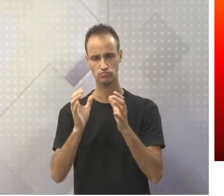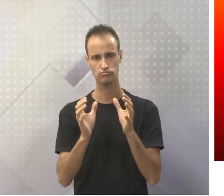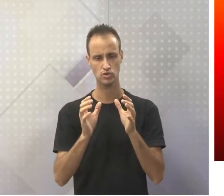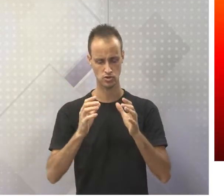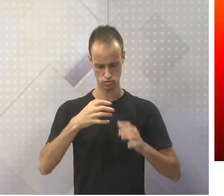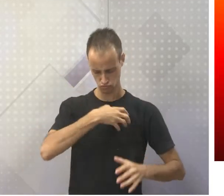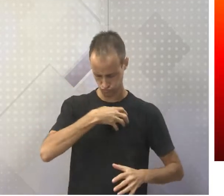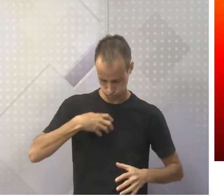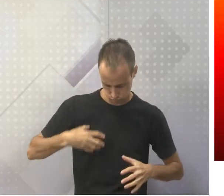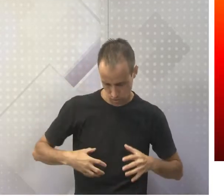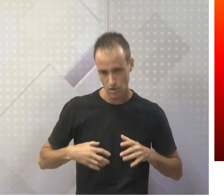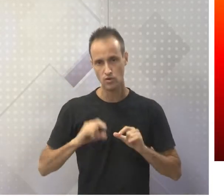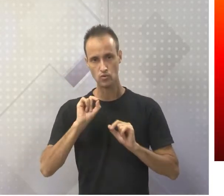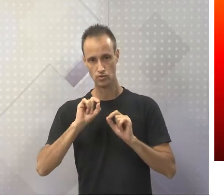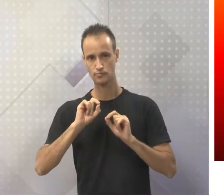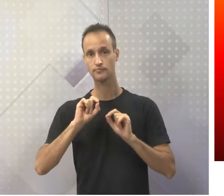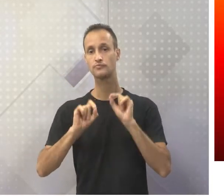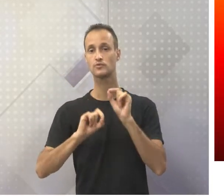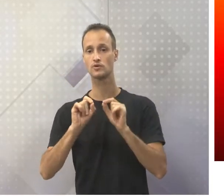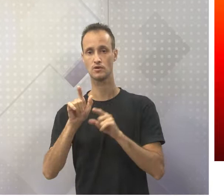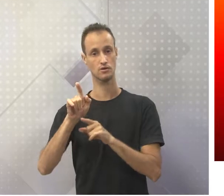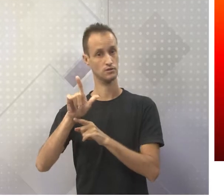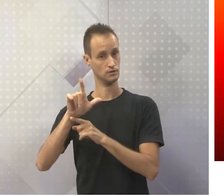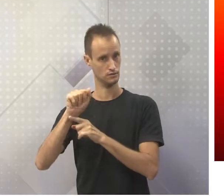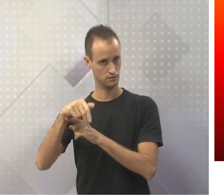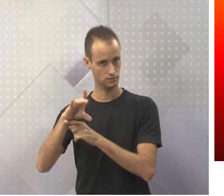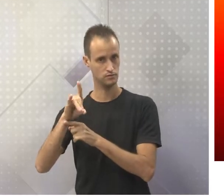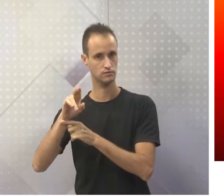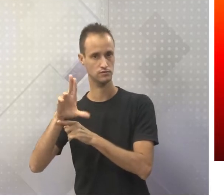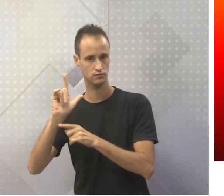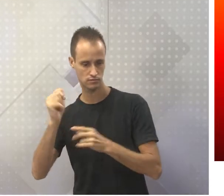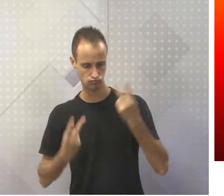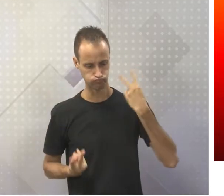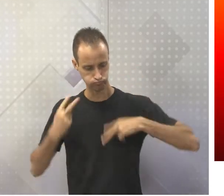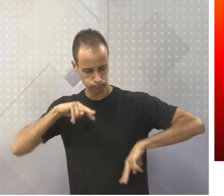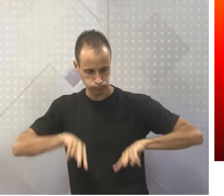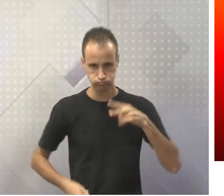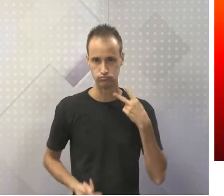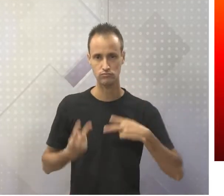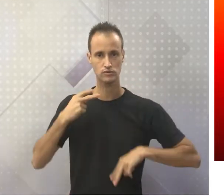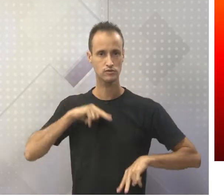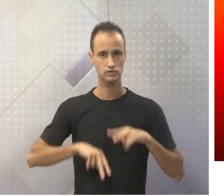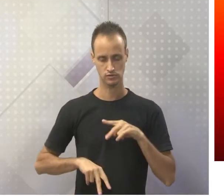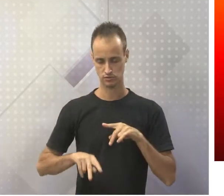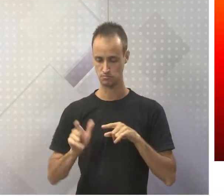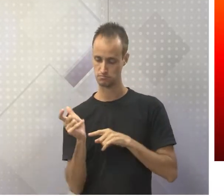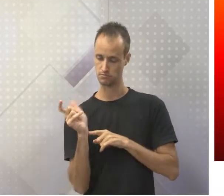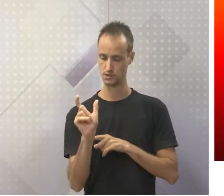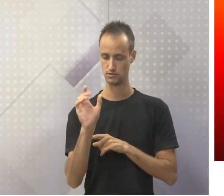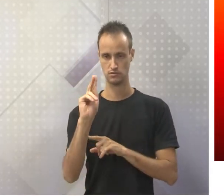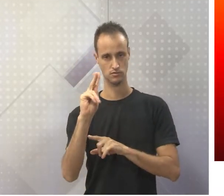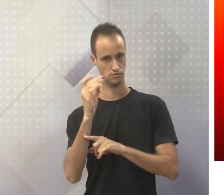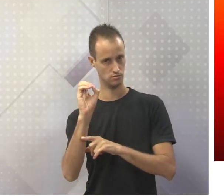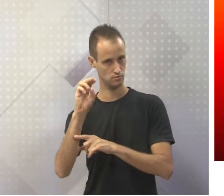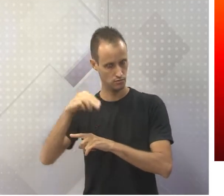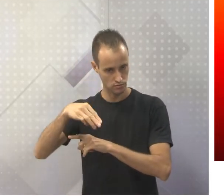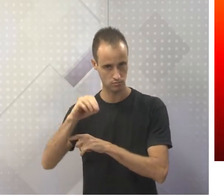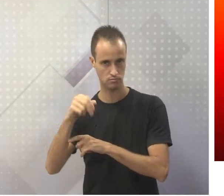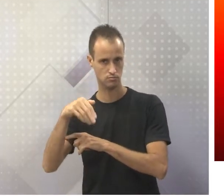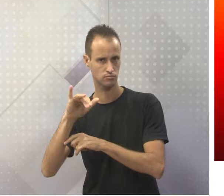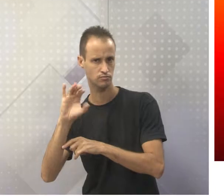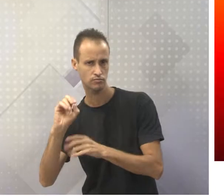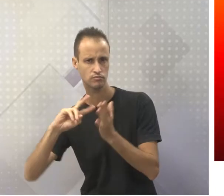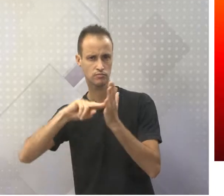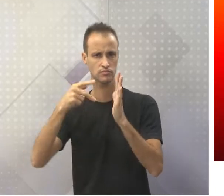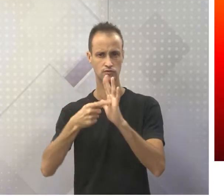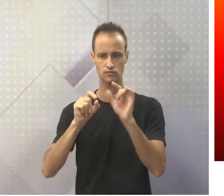órgãos especializados em produzir hormônios. Hormônios vem da palavra hormônio, que significa